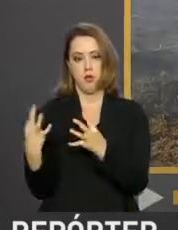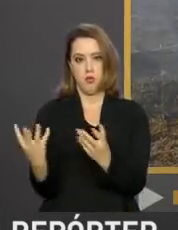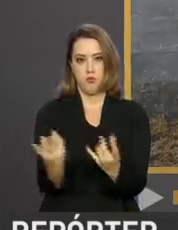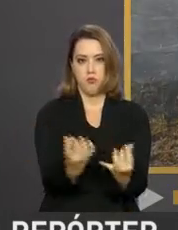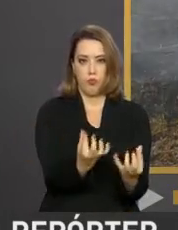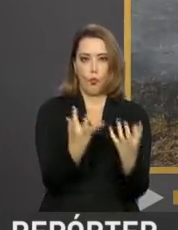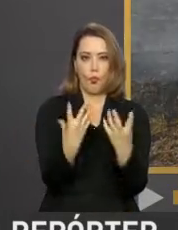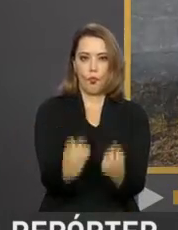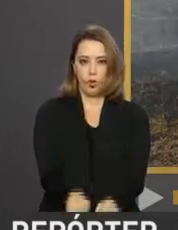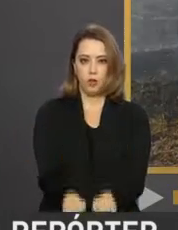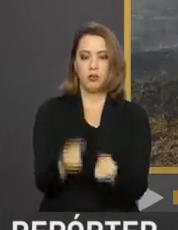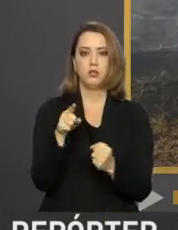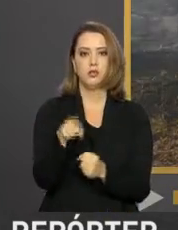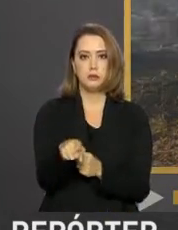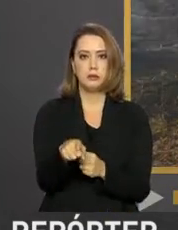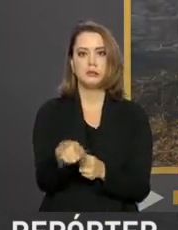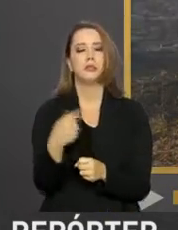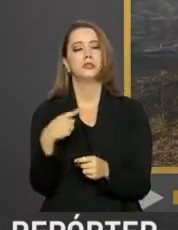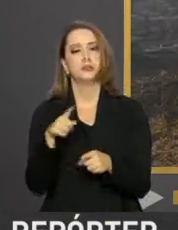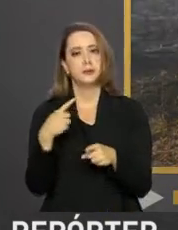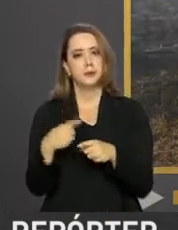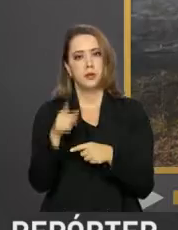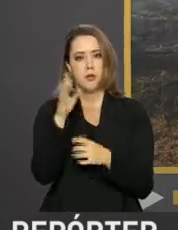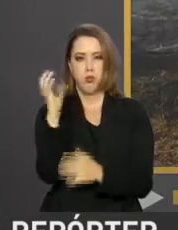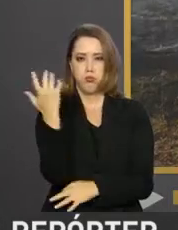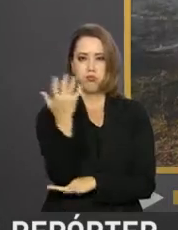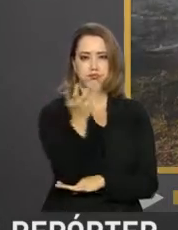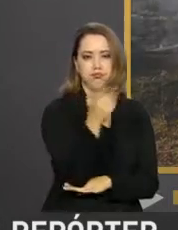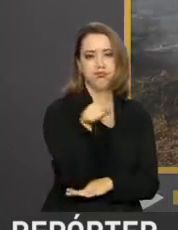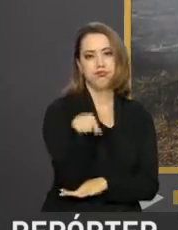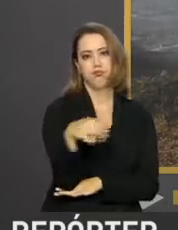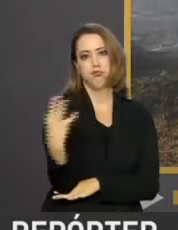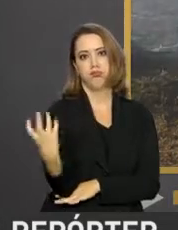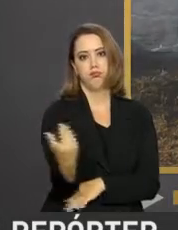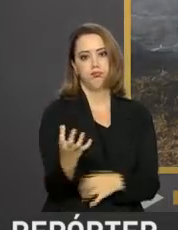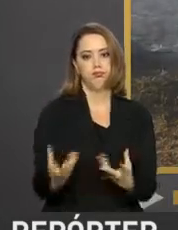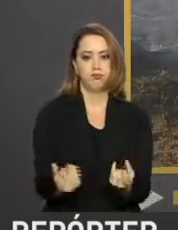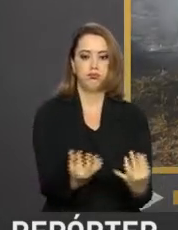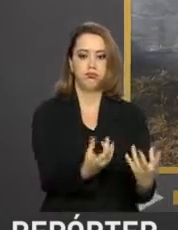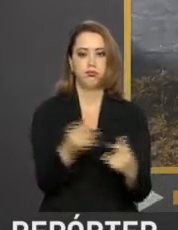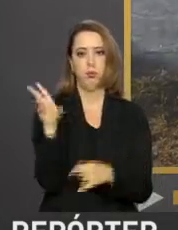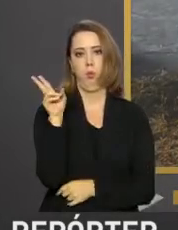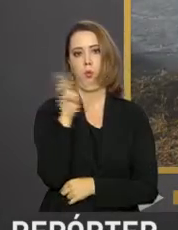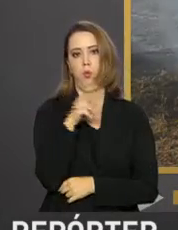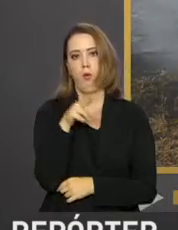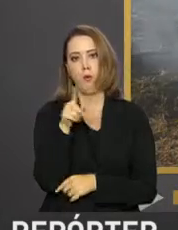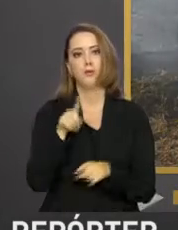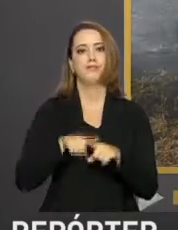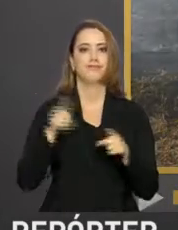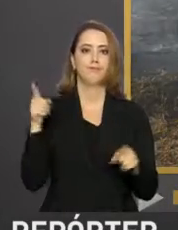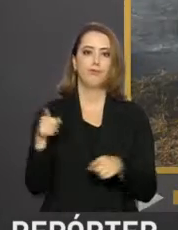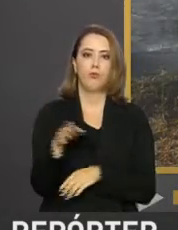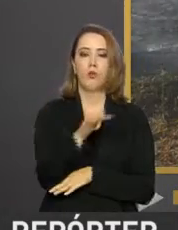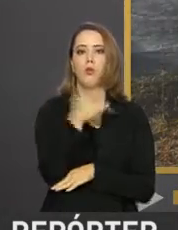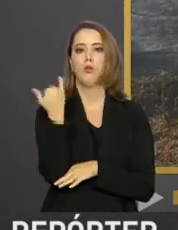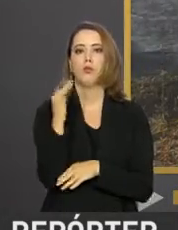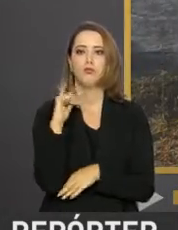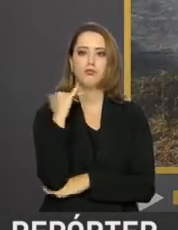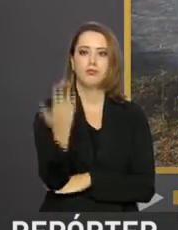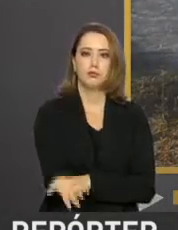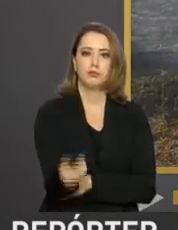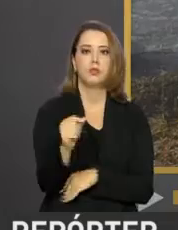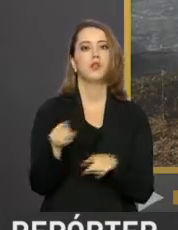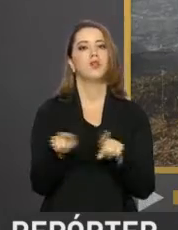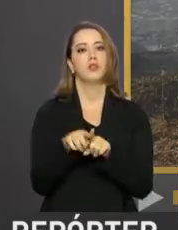faz com que a vegetação esteja mais suscetível ao fogo, causando assim mais danos e mais morte de árvores, de